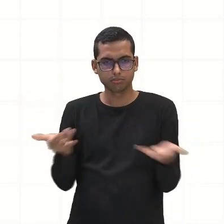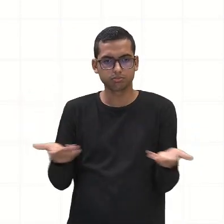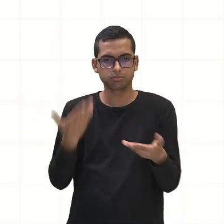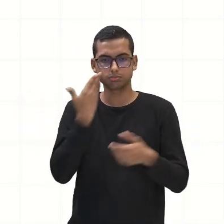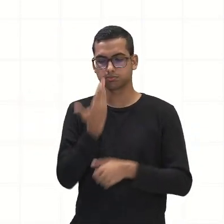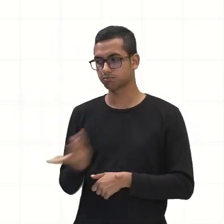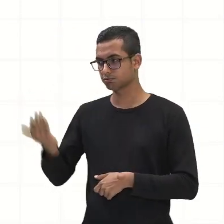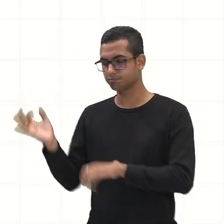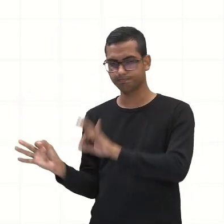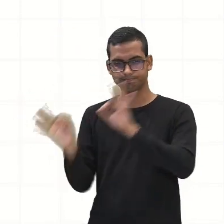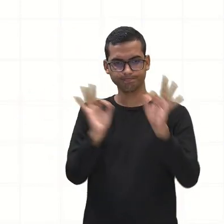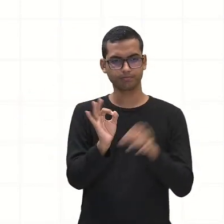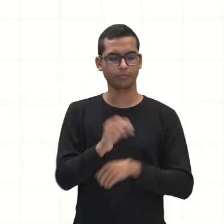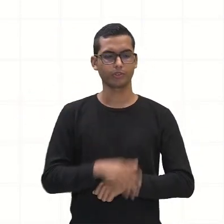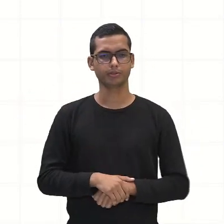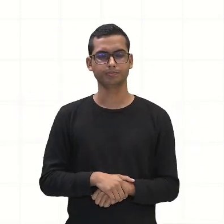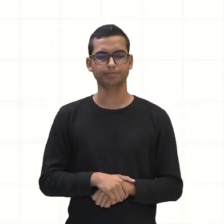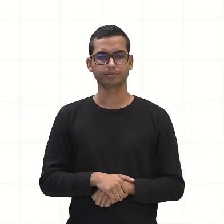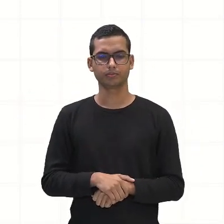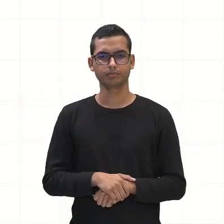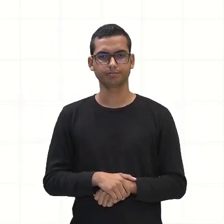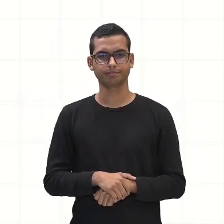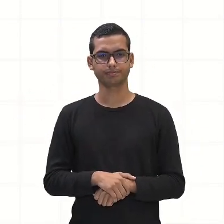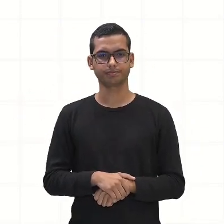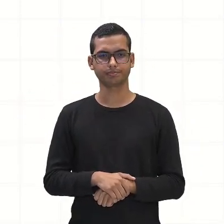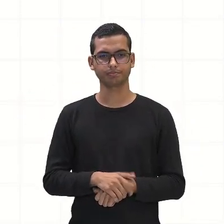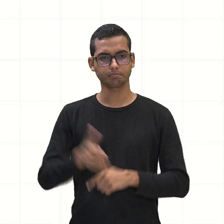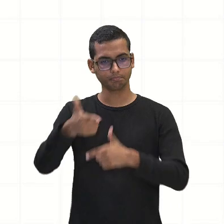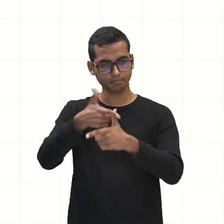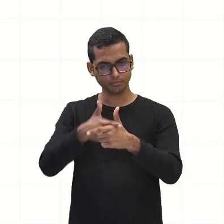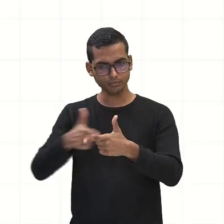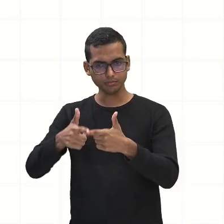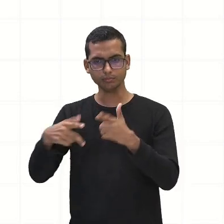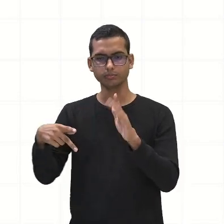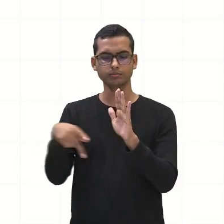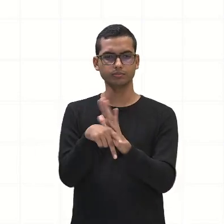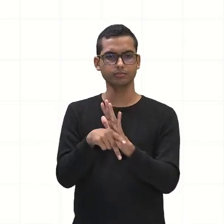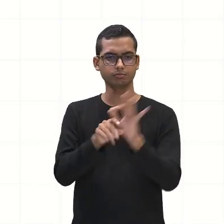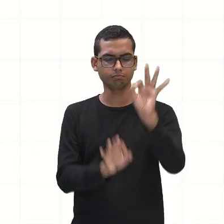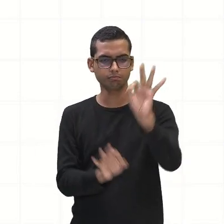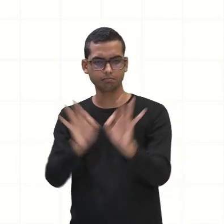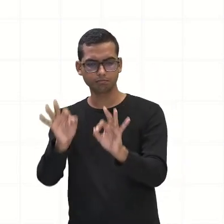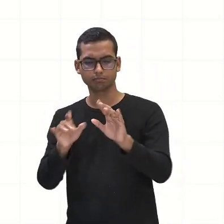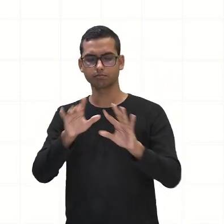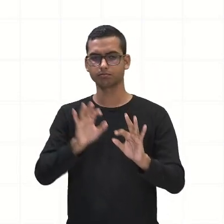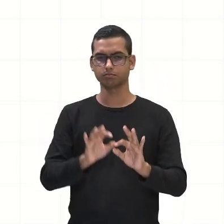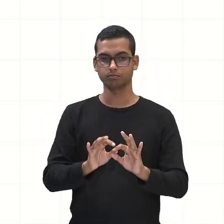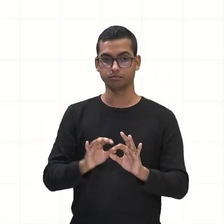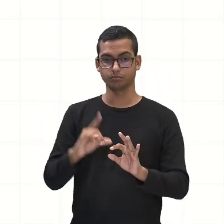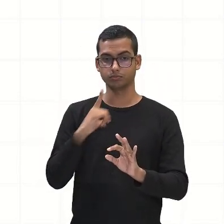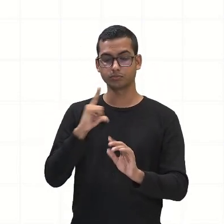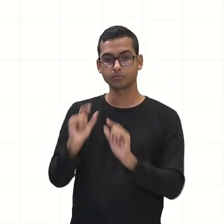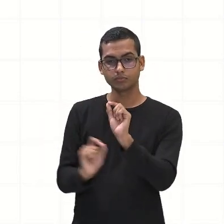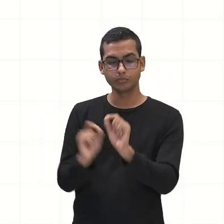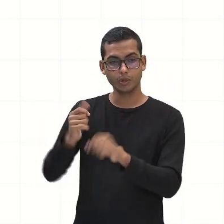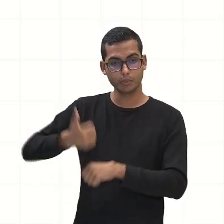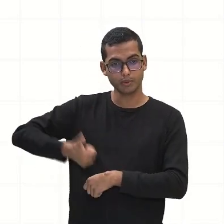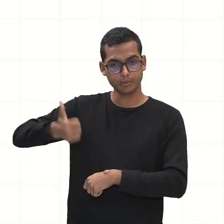seguinte. Vamos dividir esses dois triângulos. Então, eu vou ter um triângulo menor aqui,